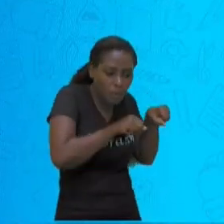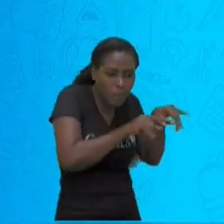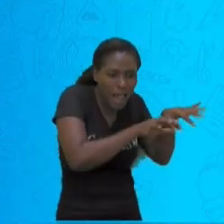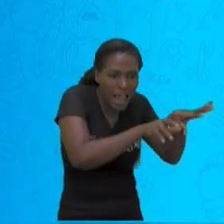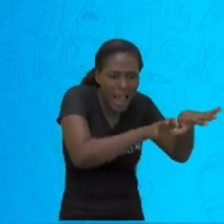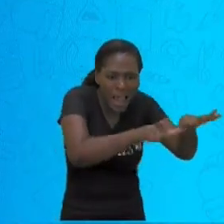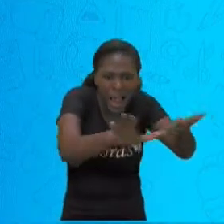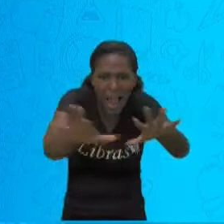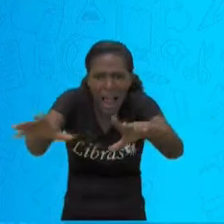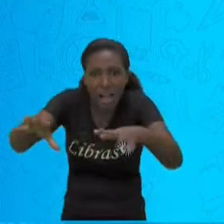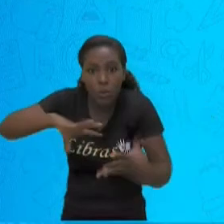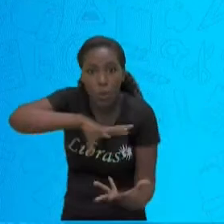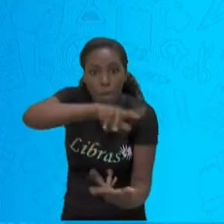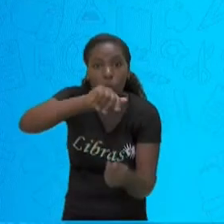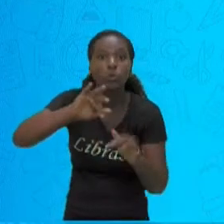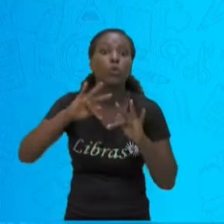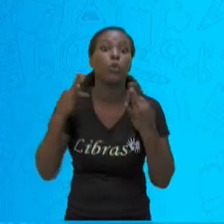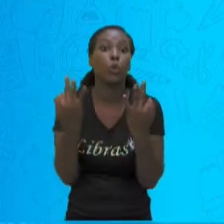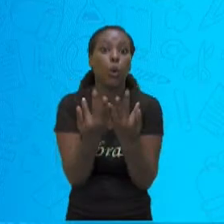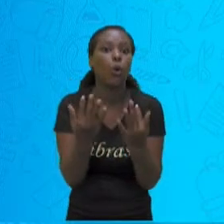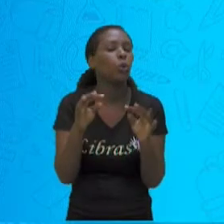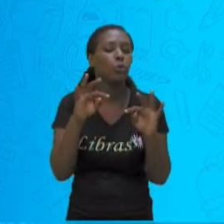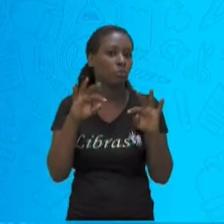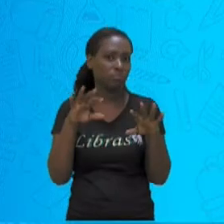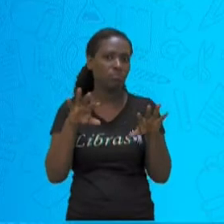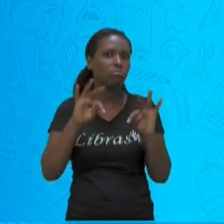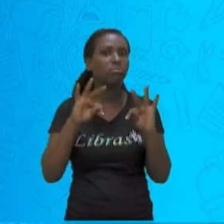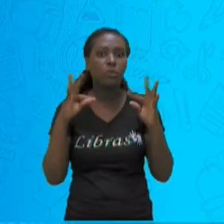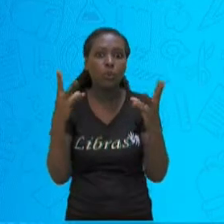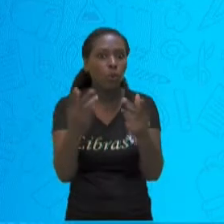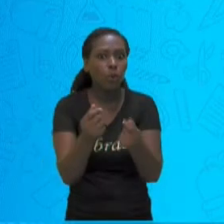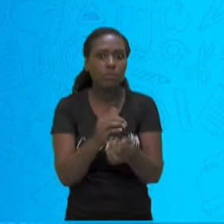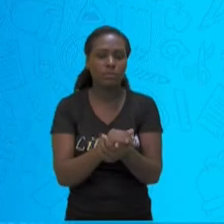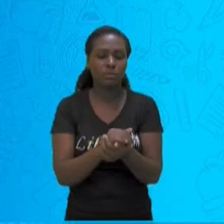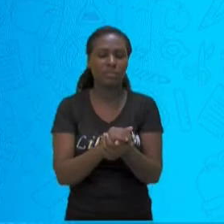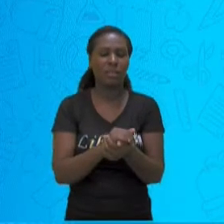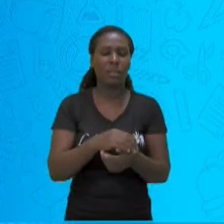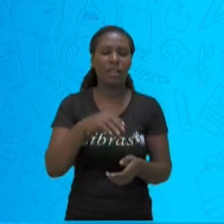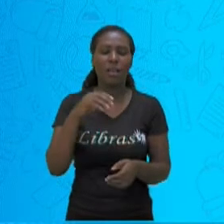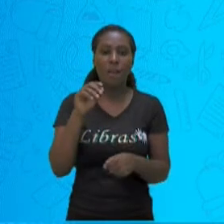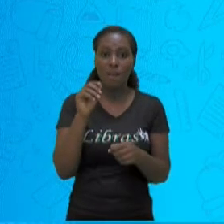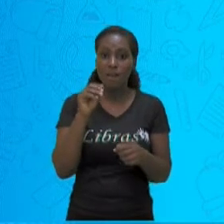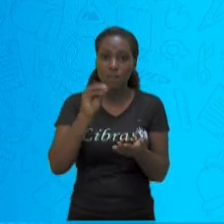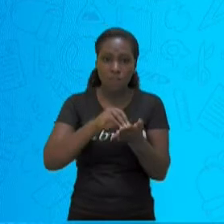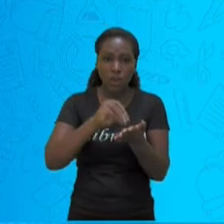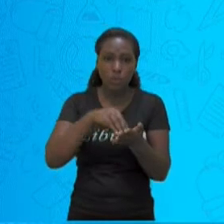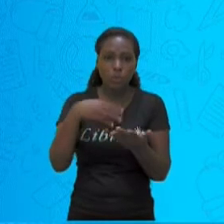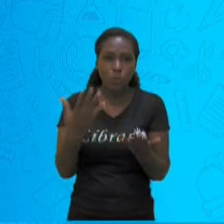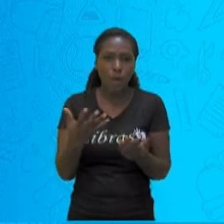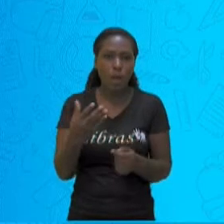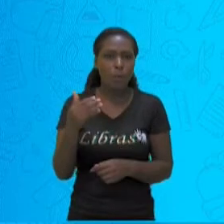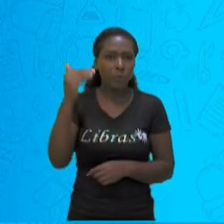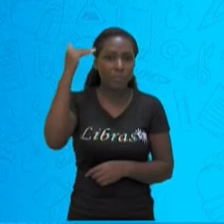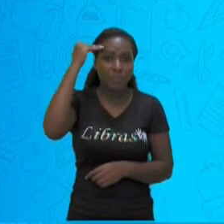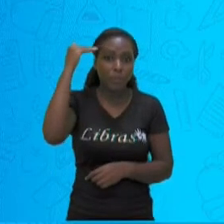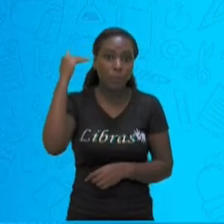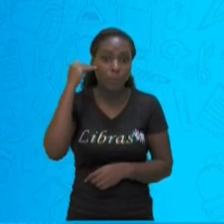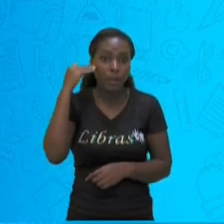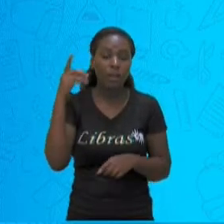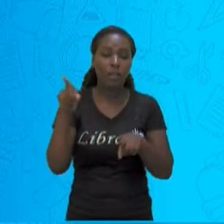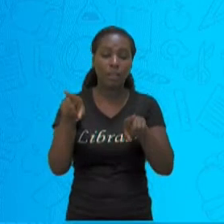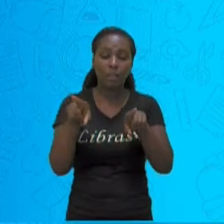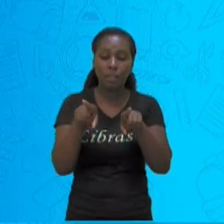acho interessante, porque a coca entrou na China. Se você for na China